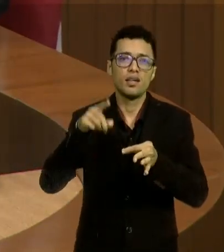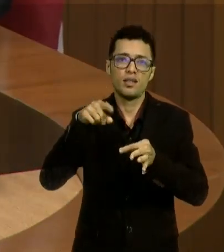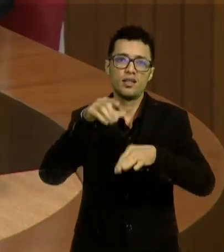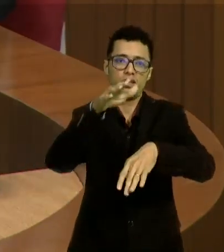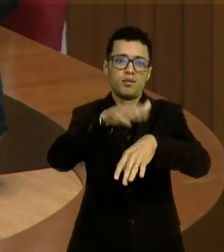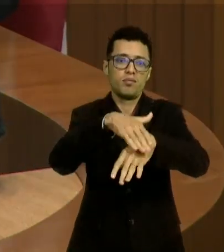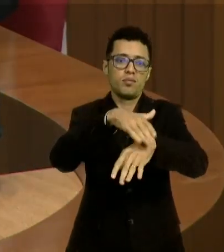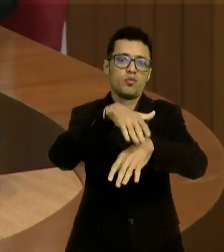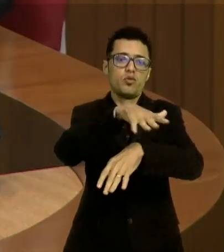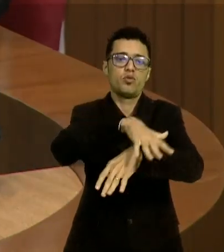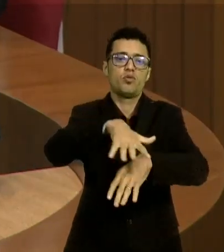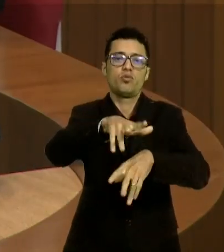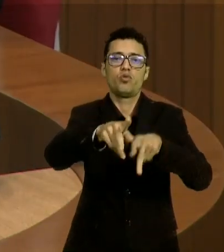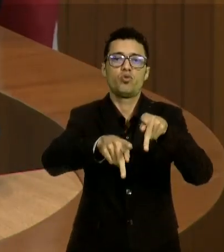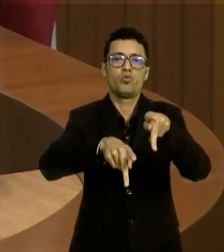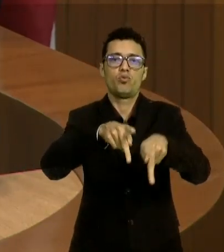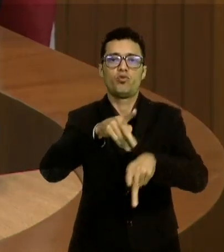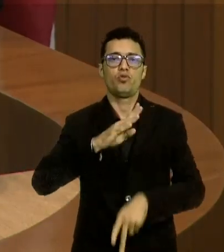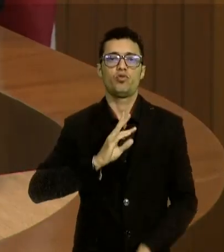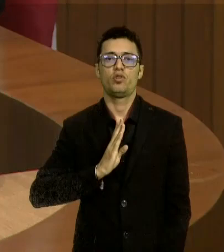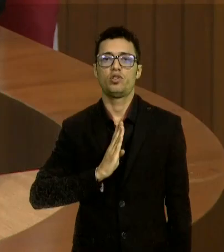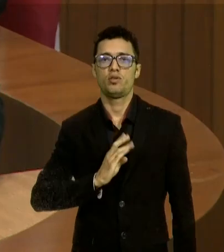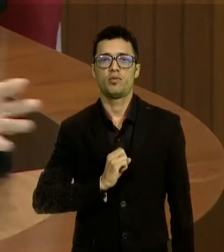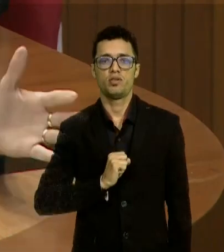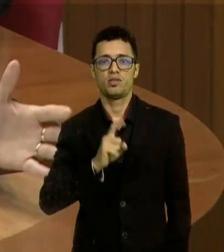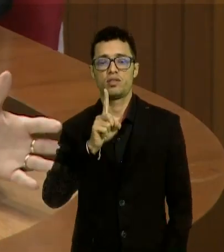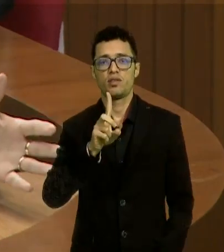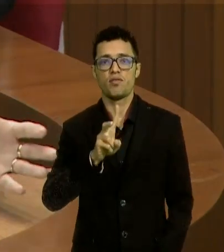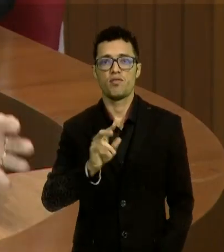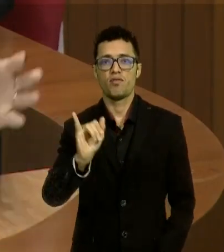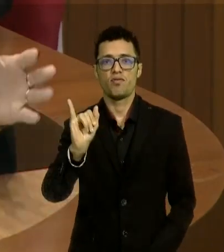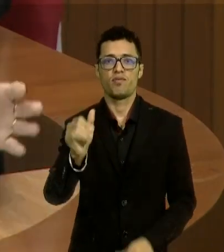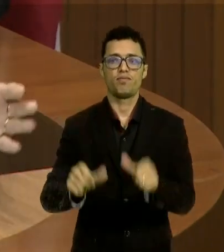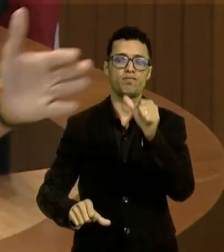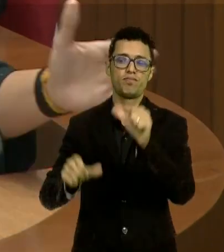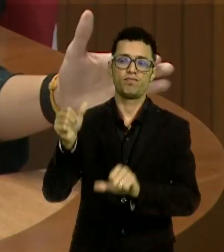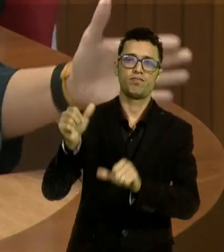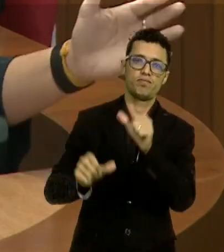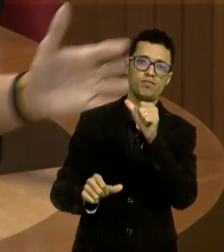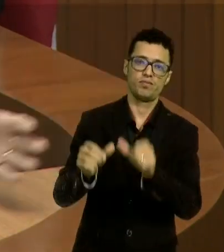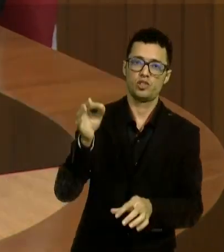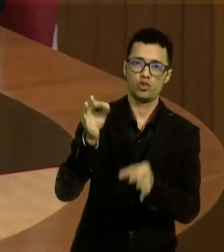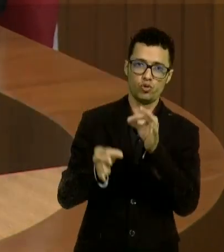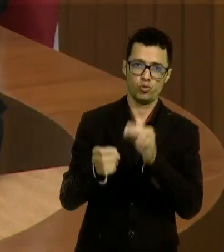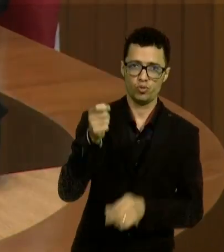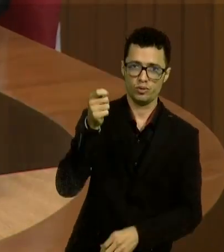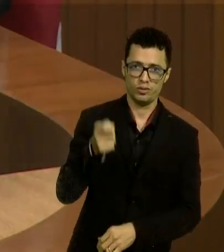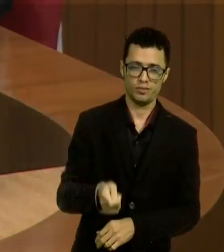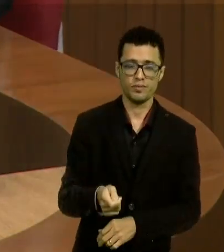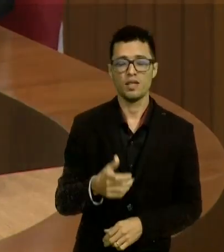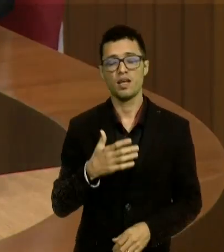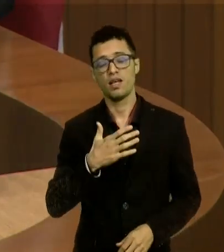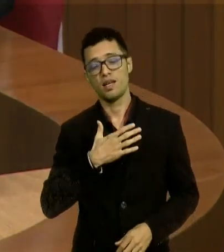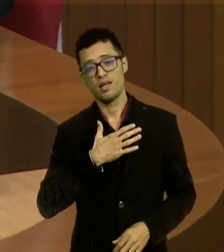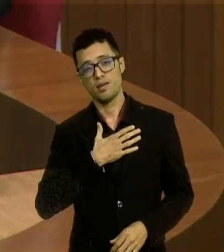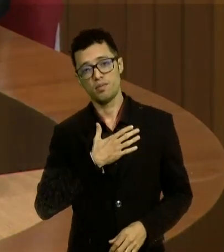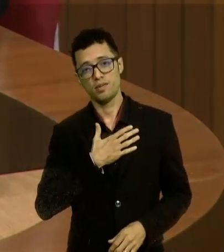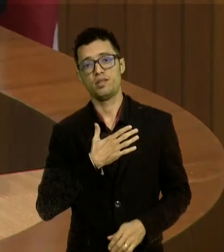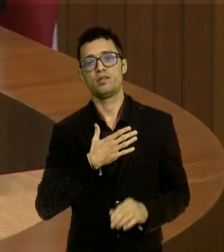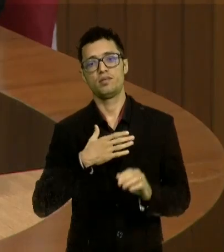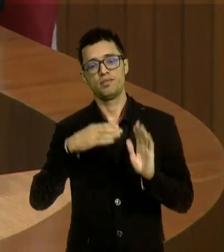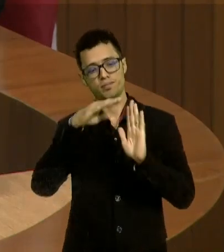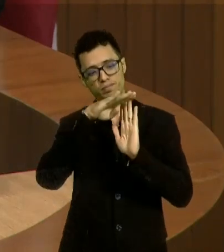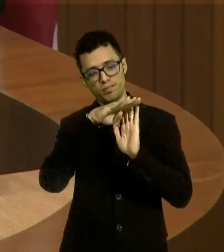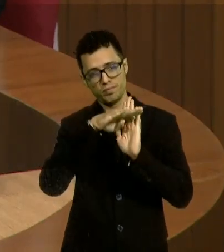Então, eu encerro as minhas palavras dizendo isso. Falando, a minha pauta foi segurança, mas dizendo